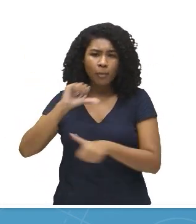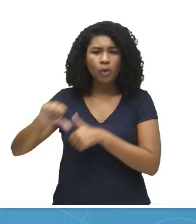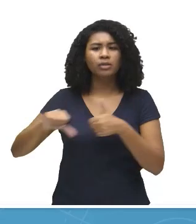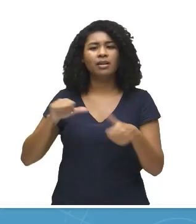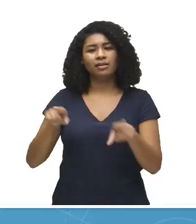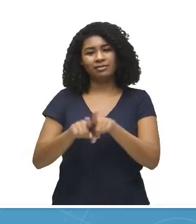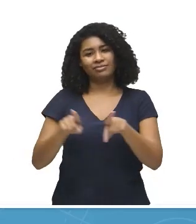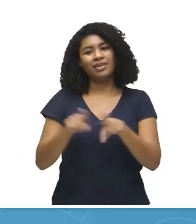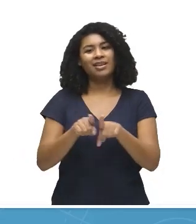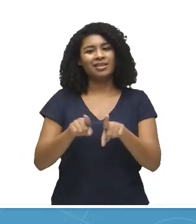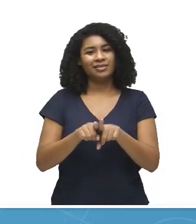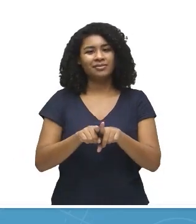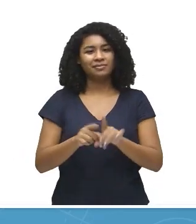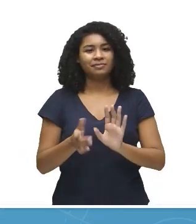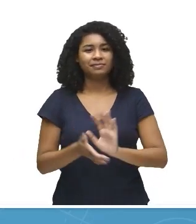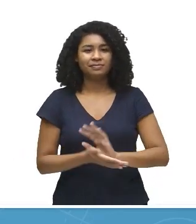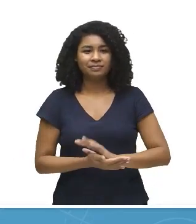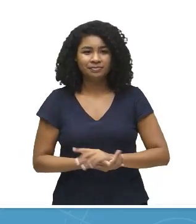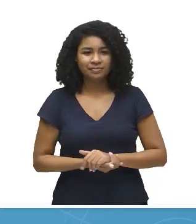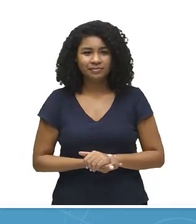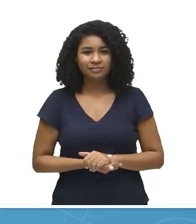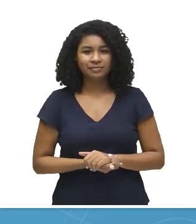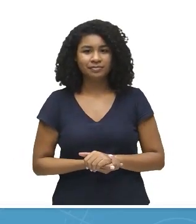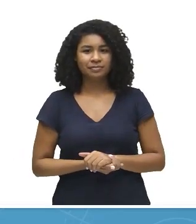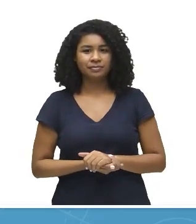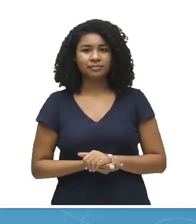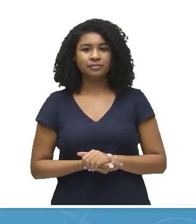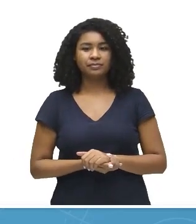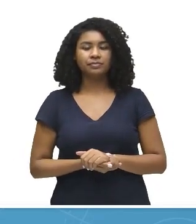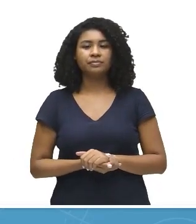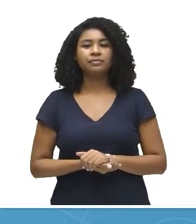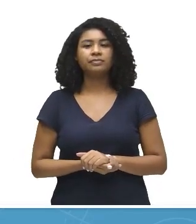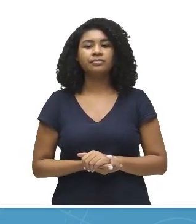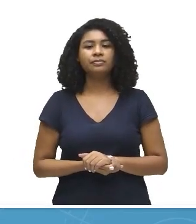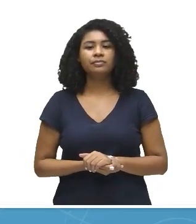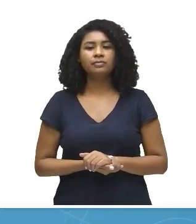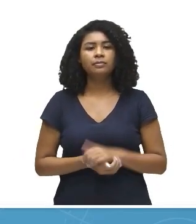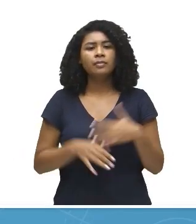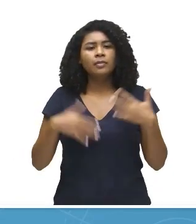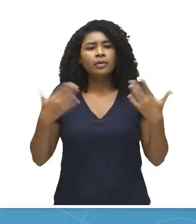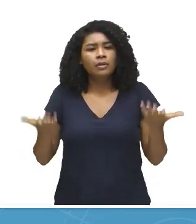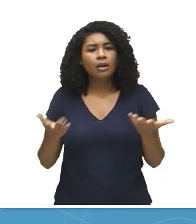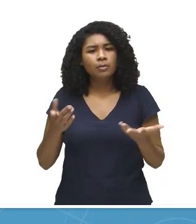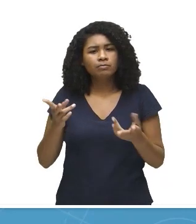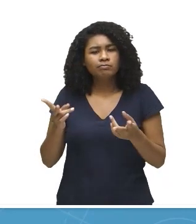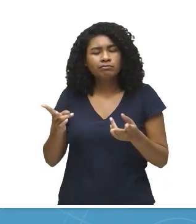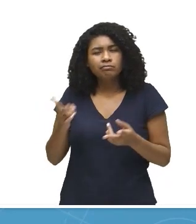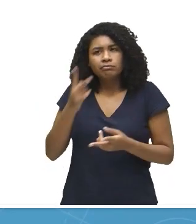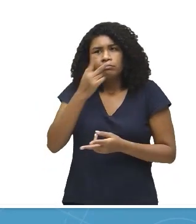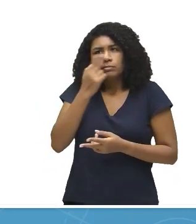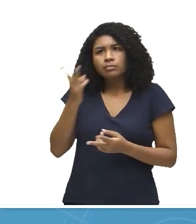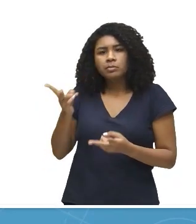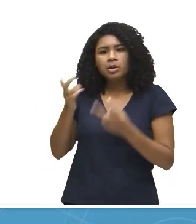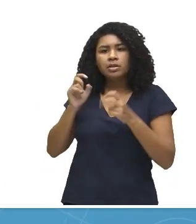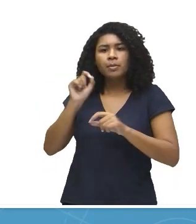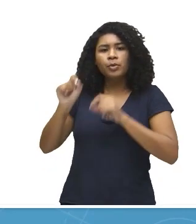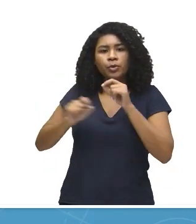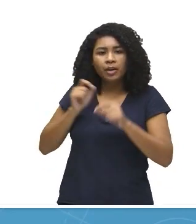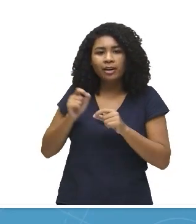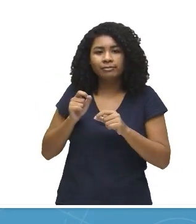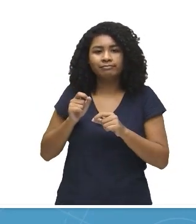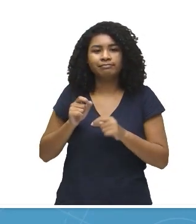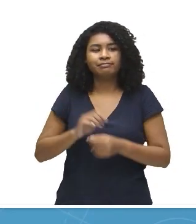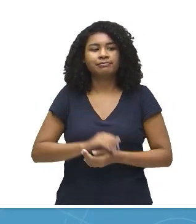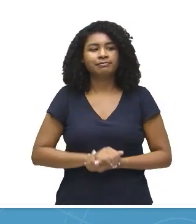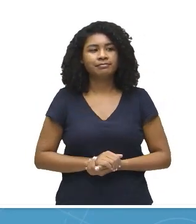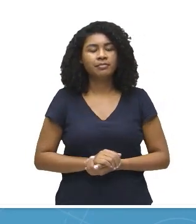tem essa maior concentração das indústrias, né? Então a gente tem aliado a isso também o consumo. Se